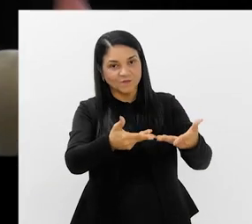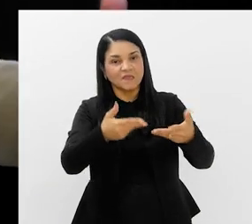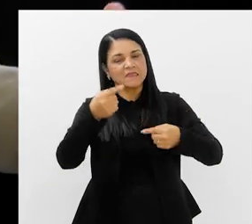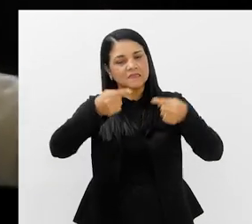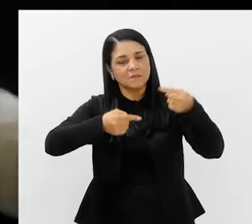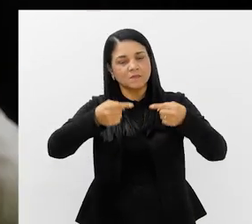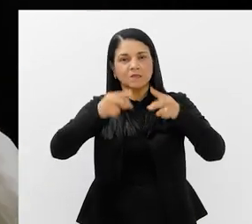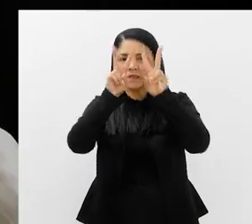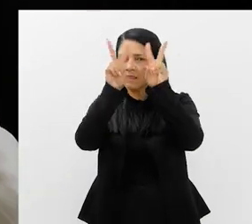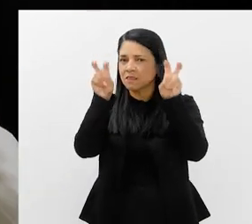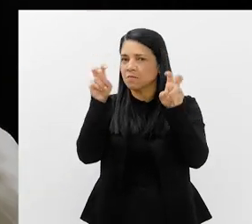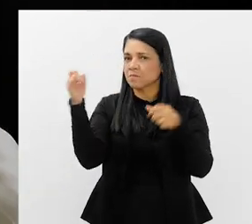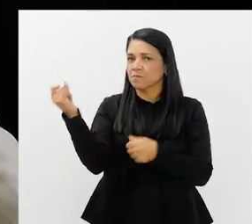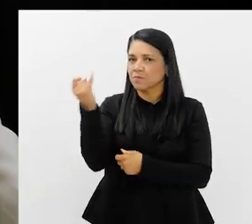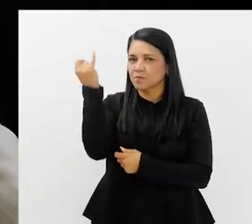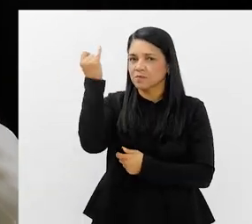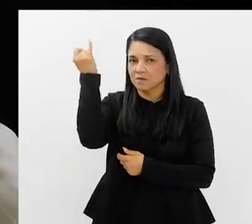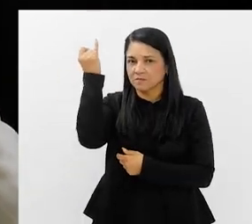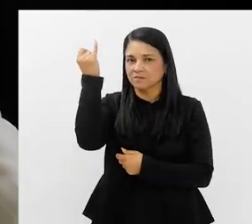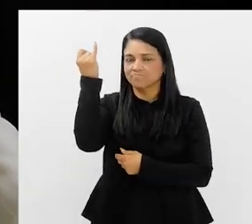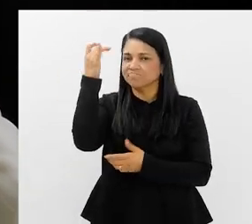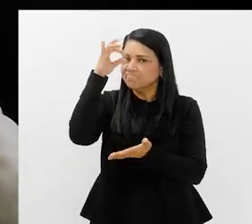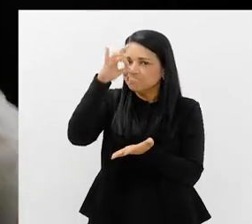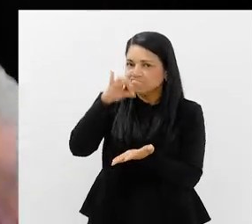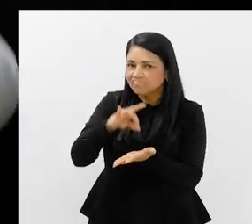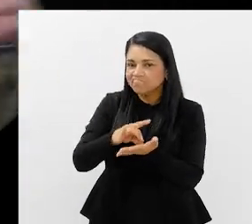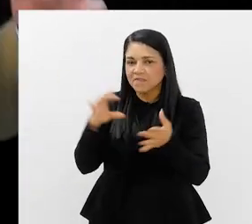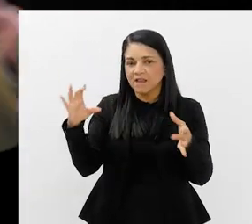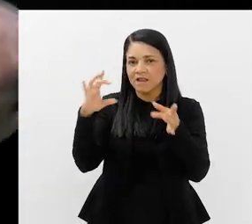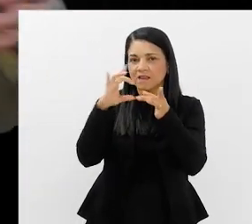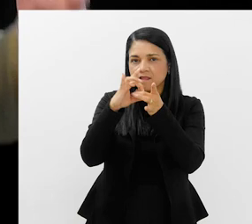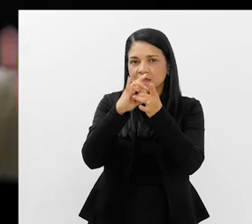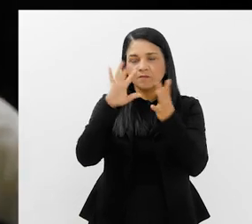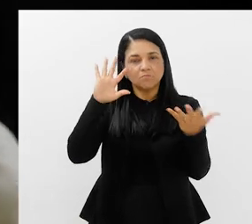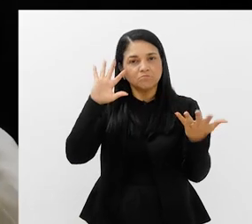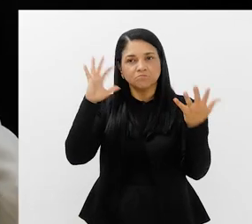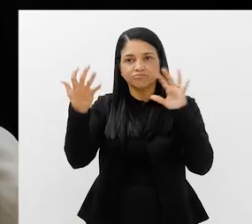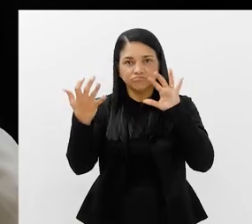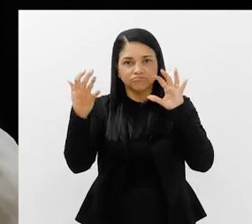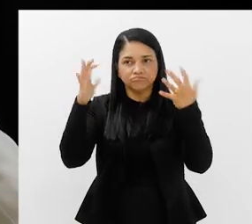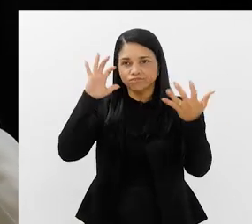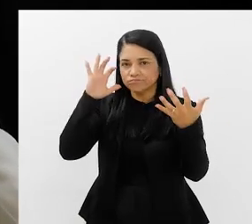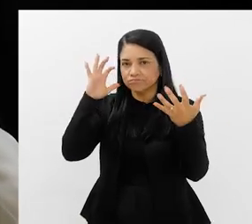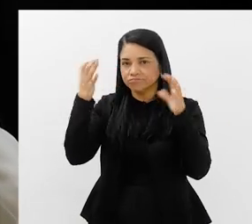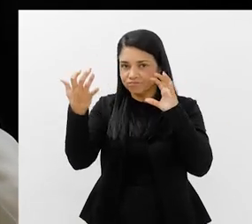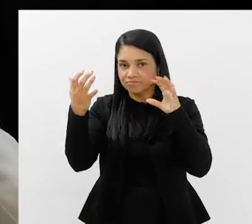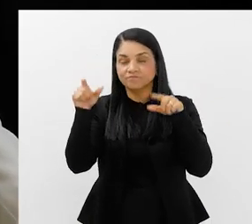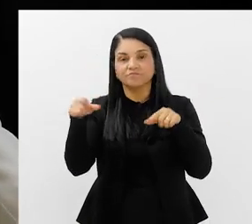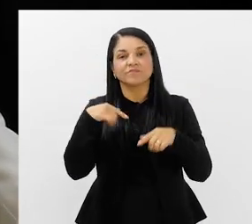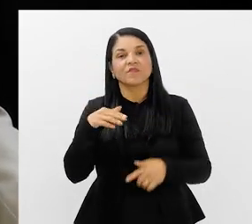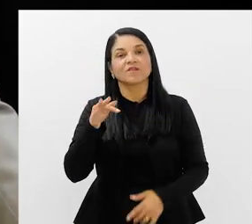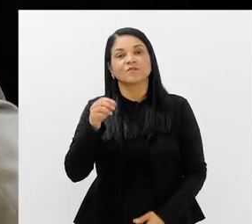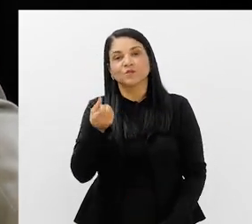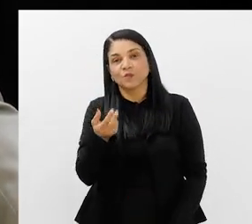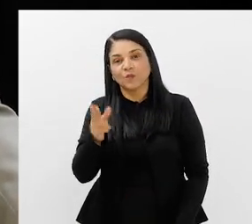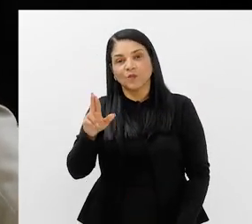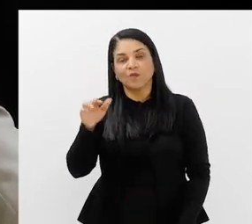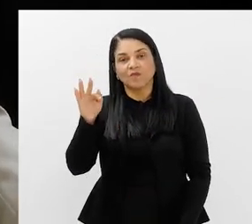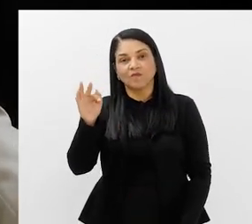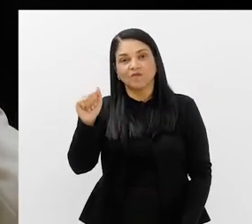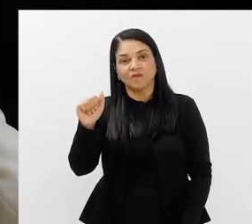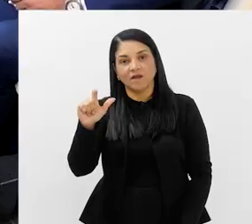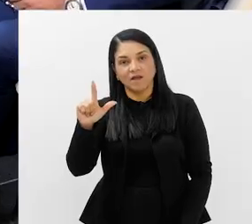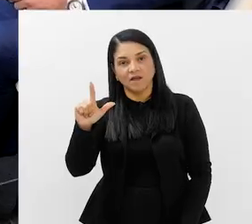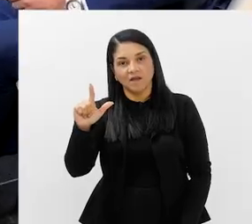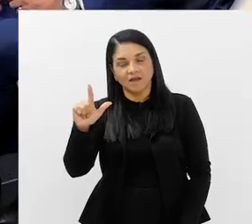poder debater esse tema tão importante, que, na verdade, totalmente ligado à questão das mudanças climáticas. Né? Tá. Doutor Flávio